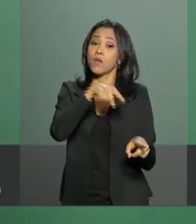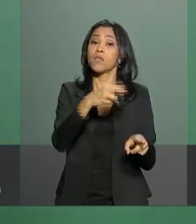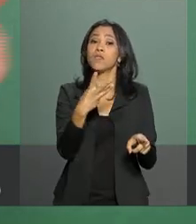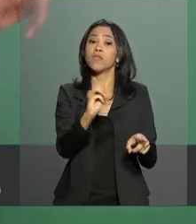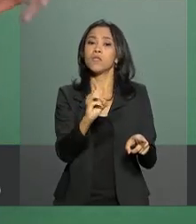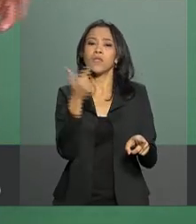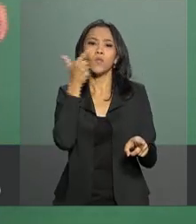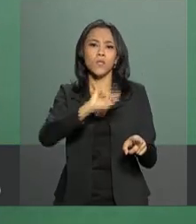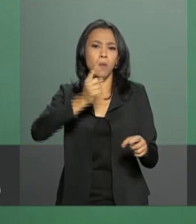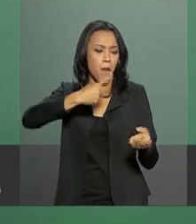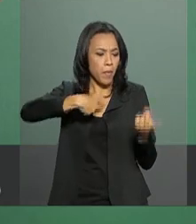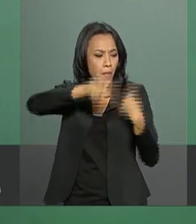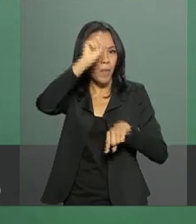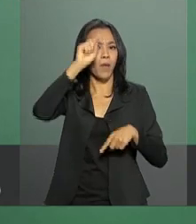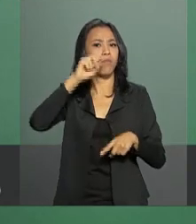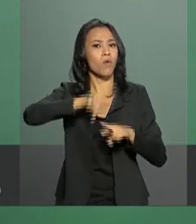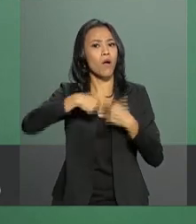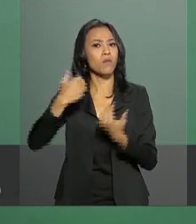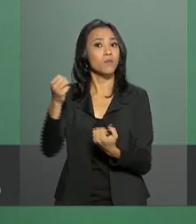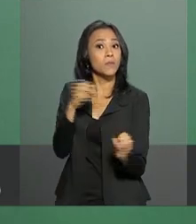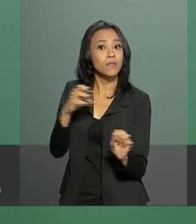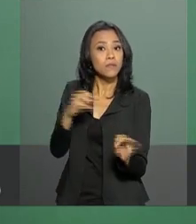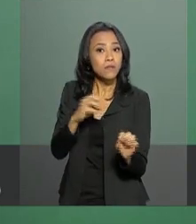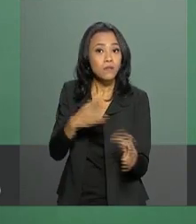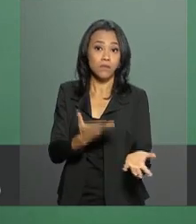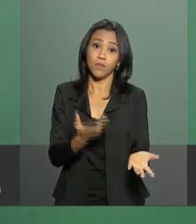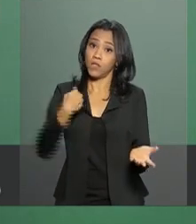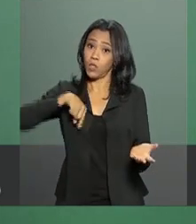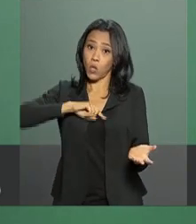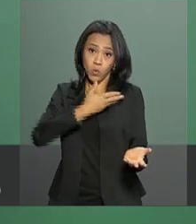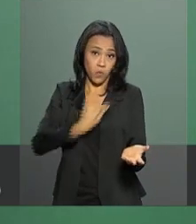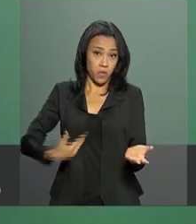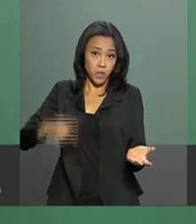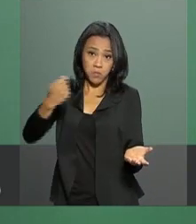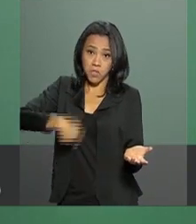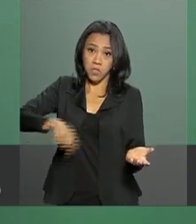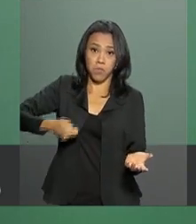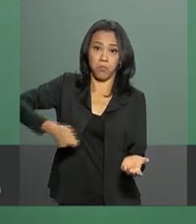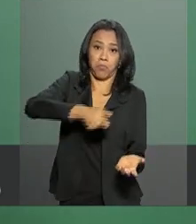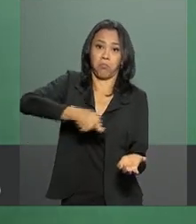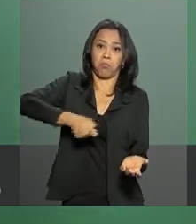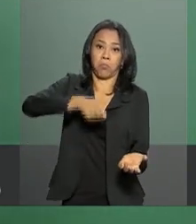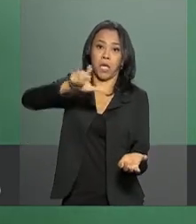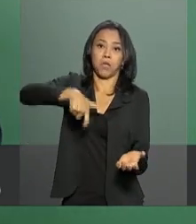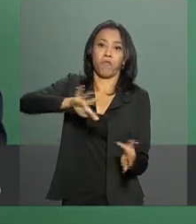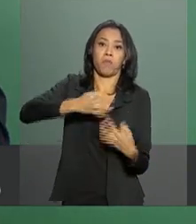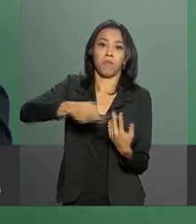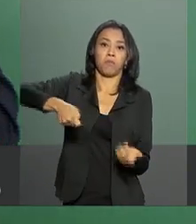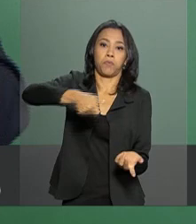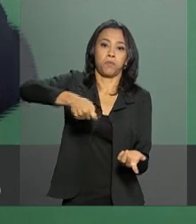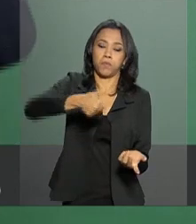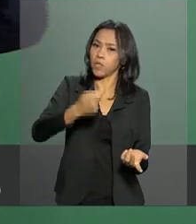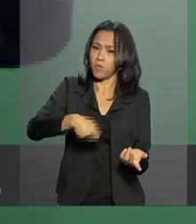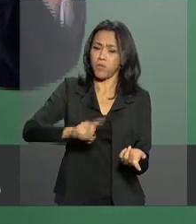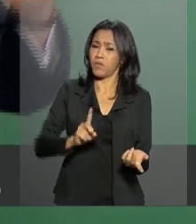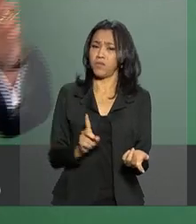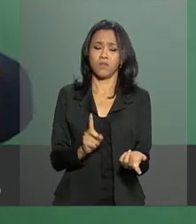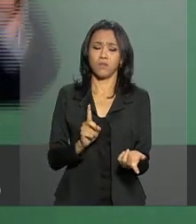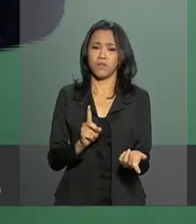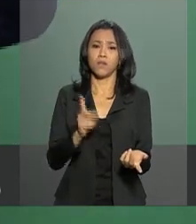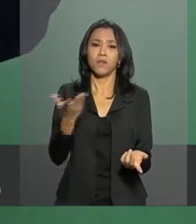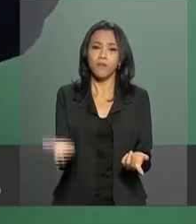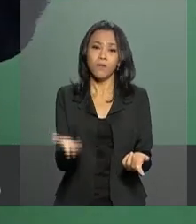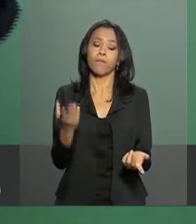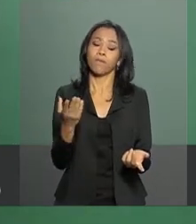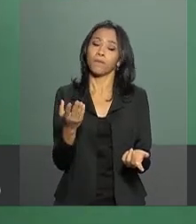tal evolução por meio da educação naturalmente que nós não precisamos não vemos a precisar mais dele é é a imprensa brasileira